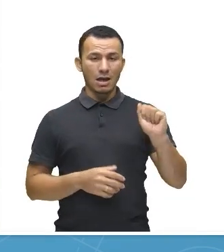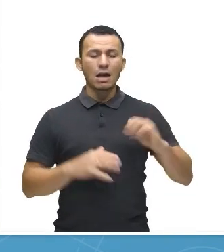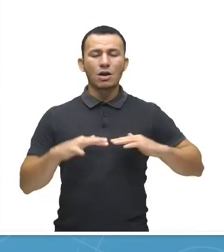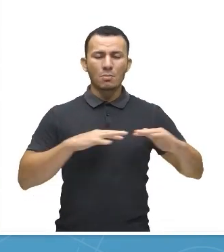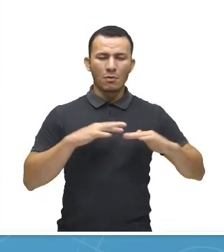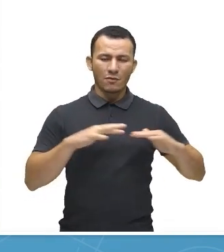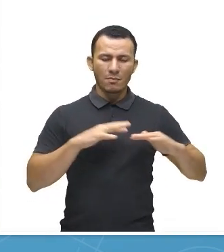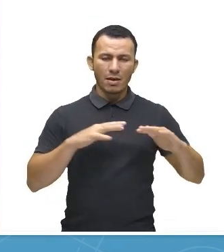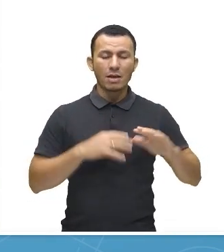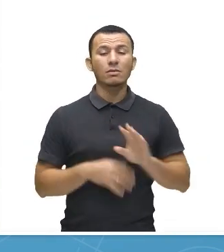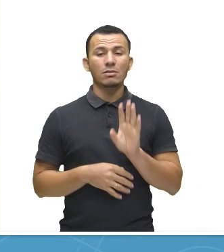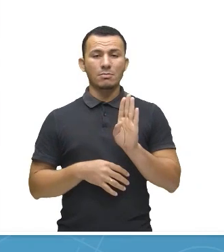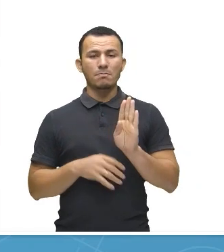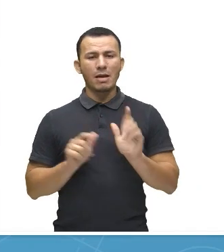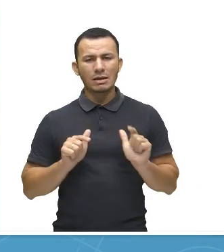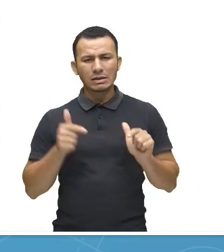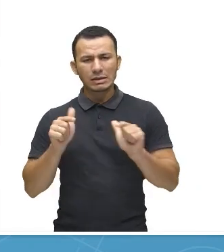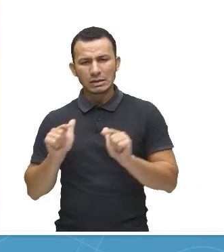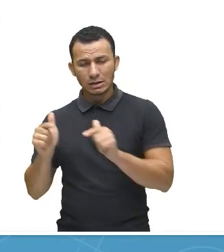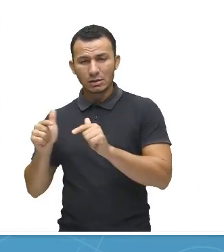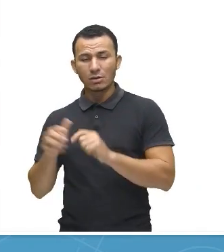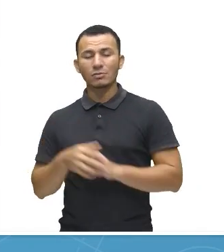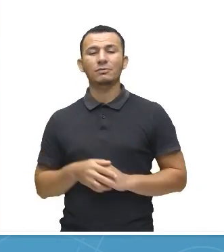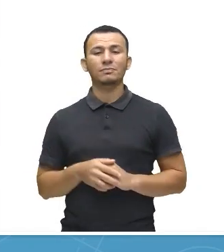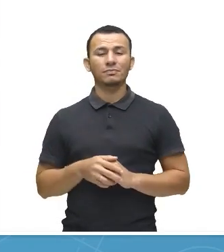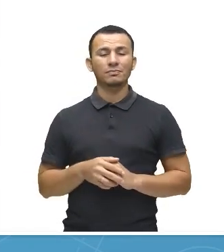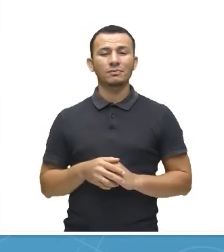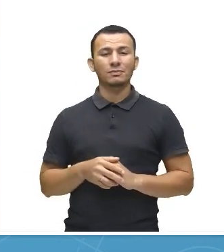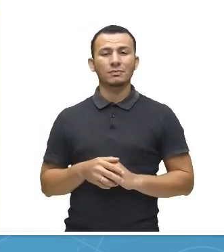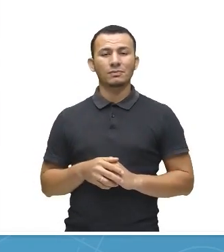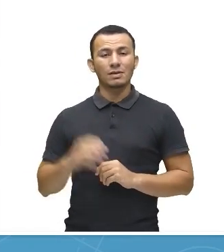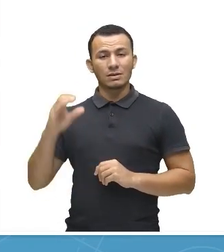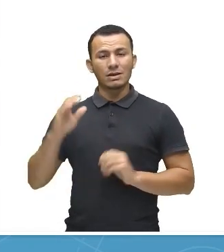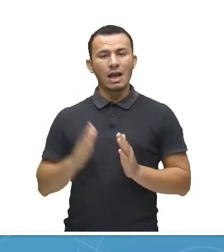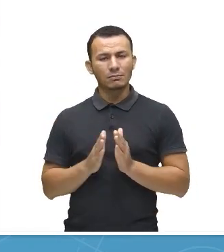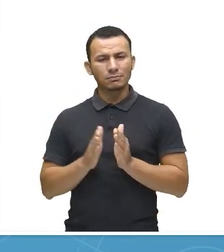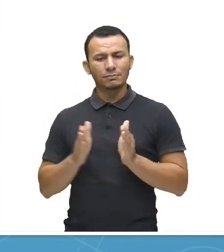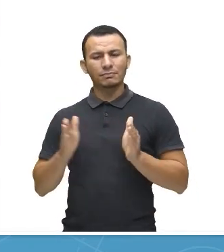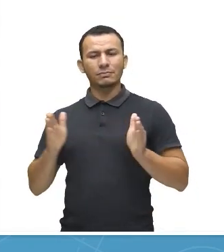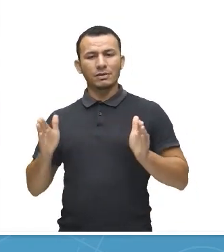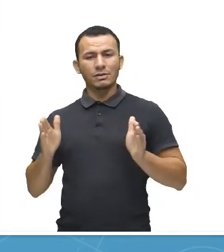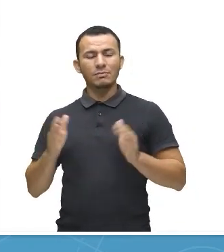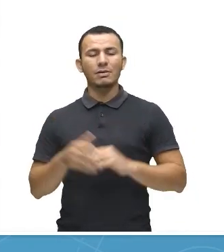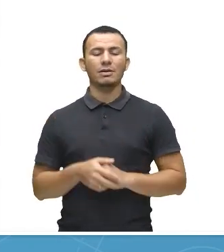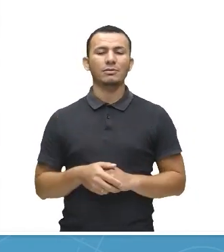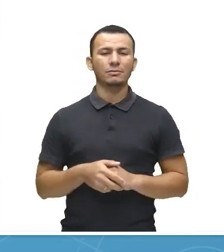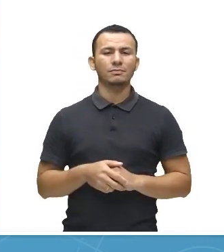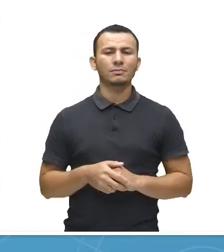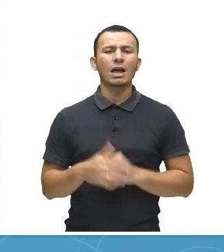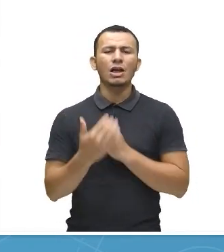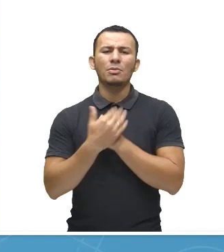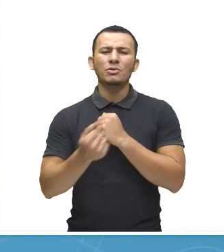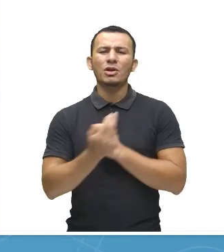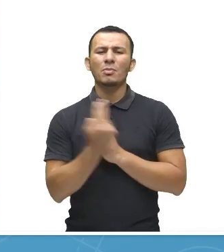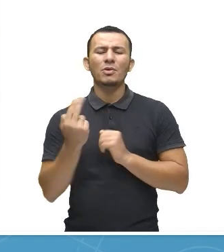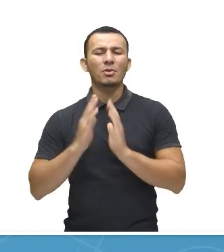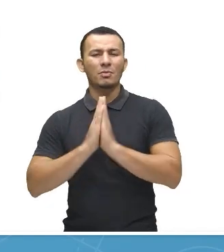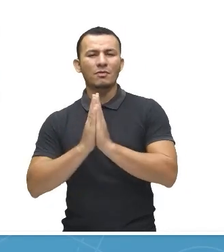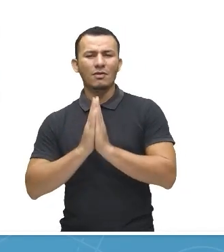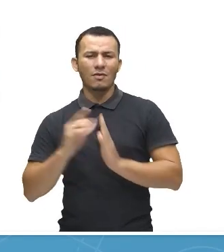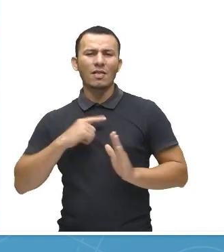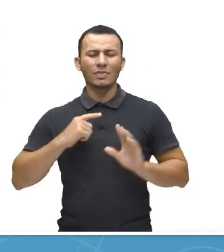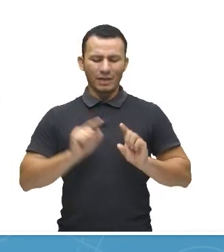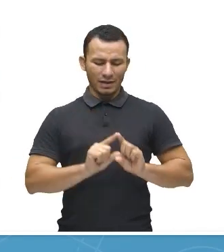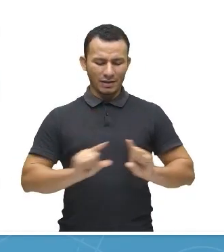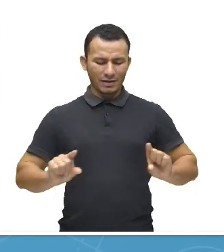movimento, B, reação e C, crescimento. Ainda coloquei aí, fala meu nome, a gente sabe seu nome aí, tá aí no seu login, não